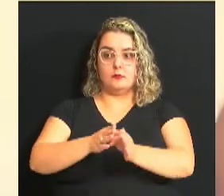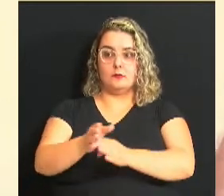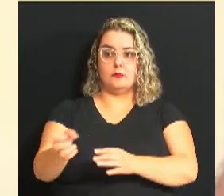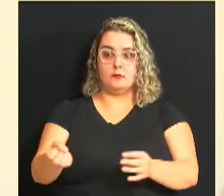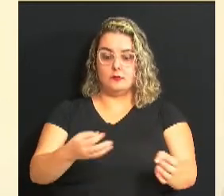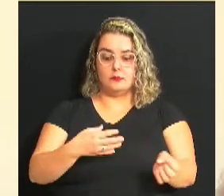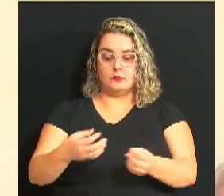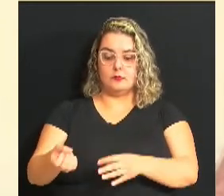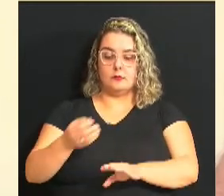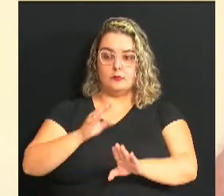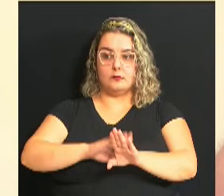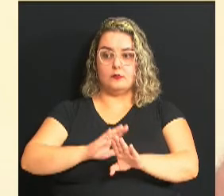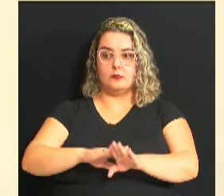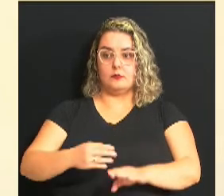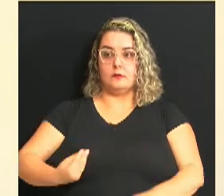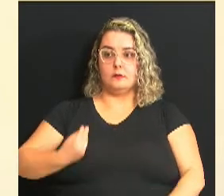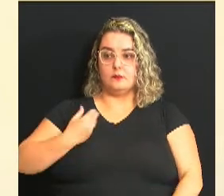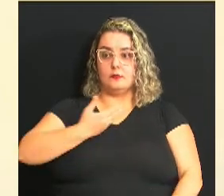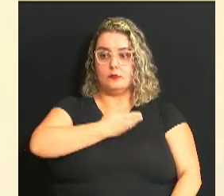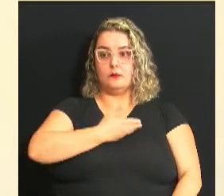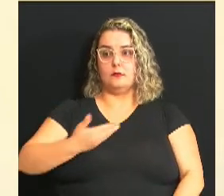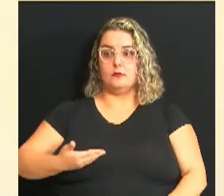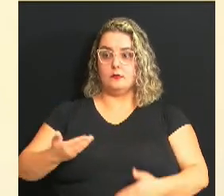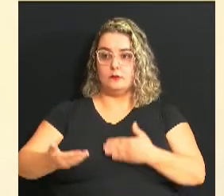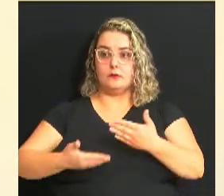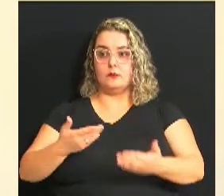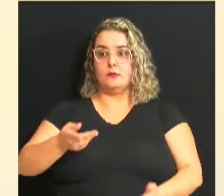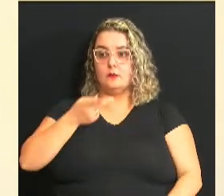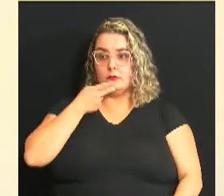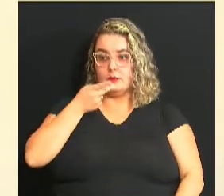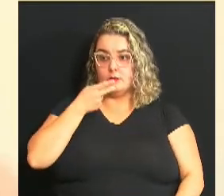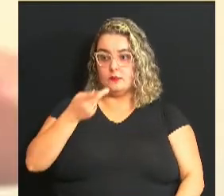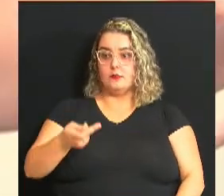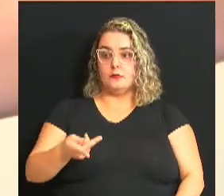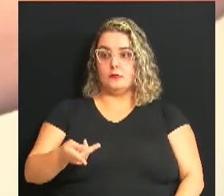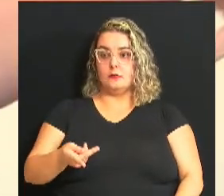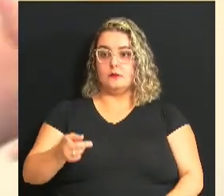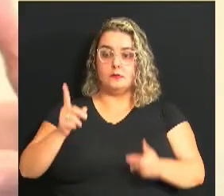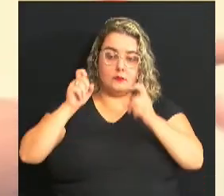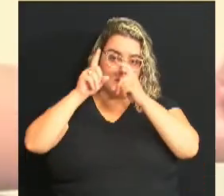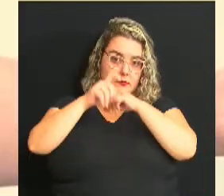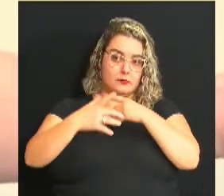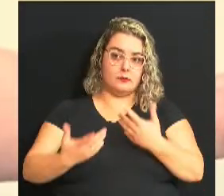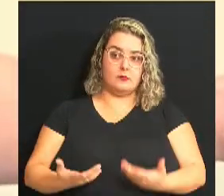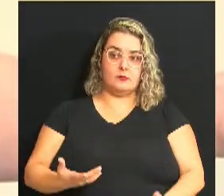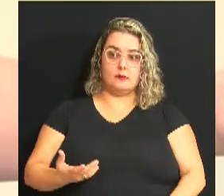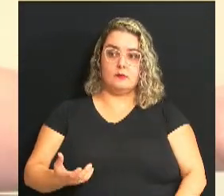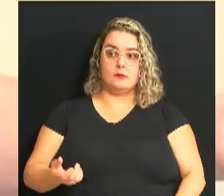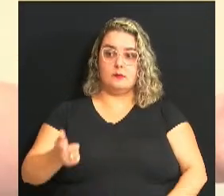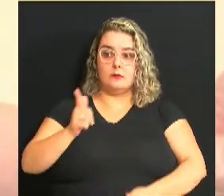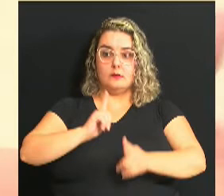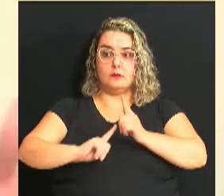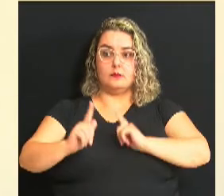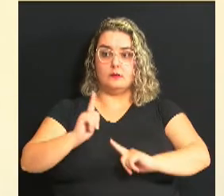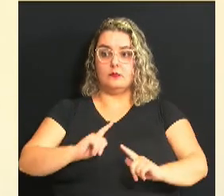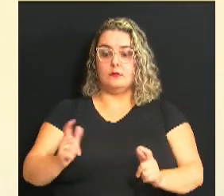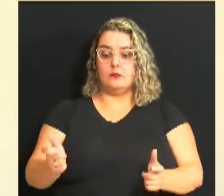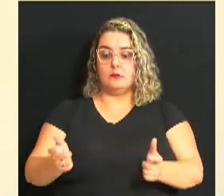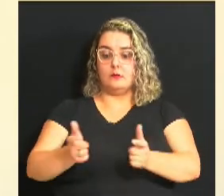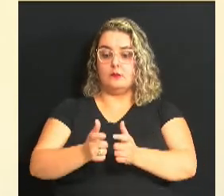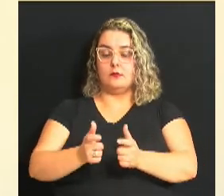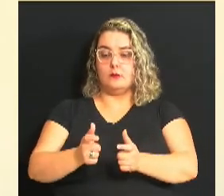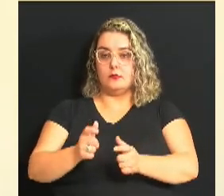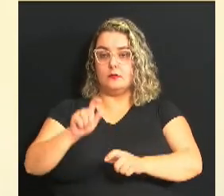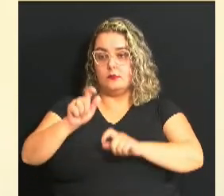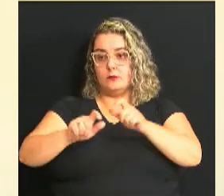presença de servidores, relatam muito essa dificuldade, o quanto toda essa gestão é feita por um mínimo de pessoal,